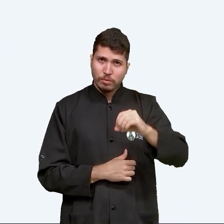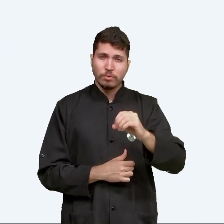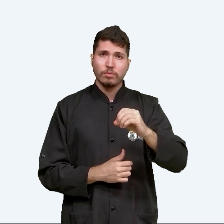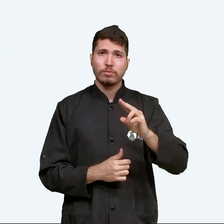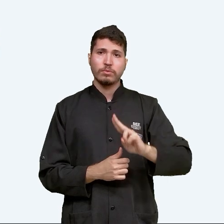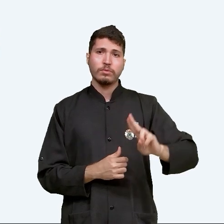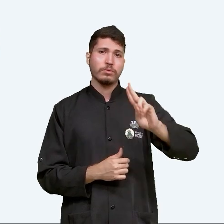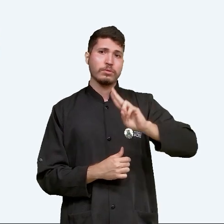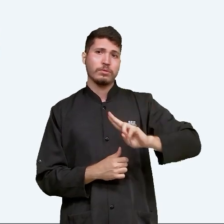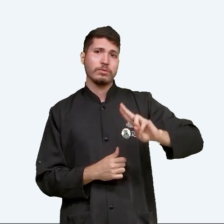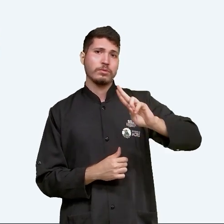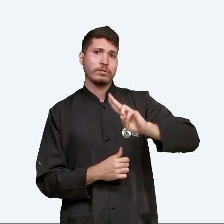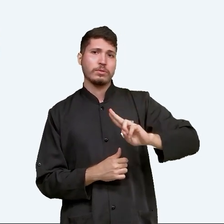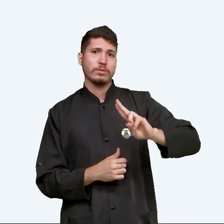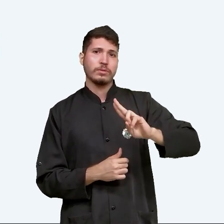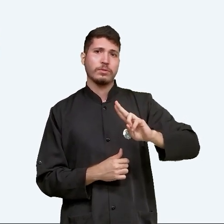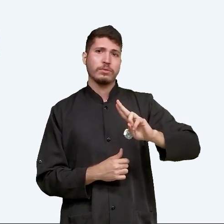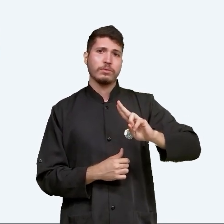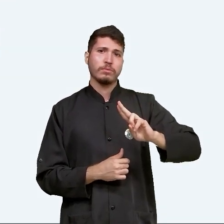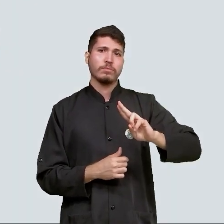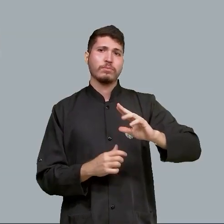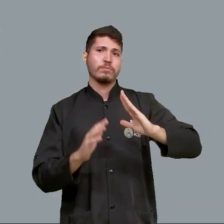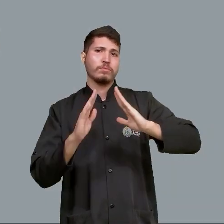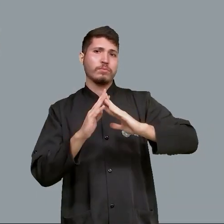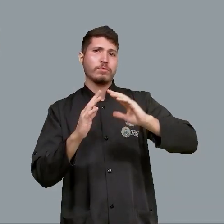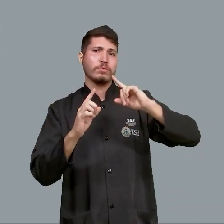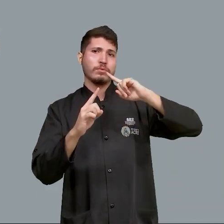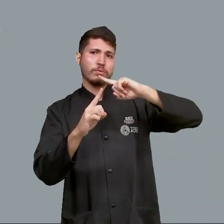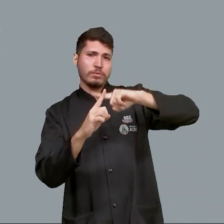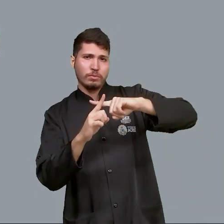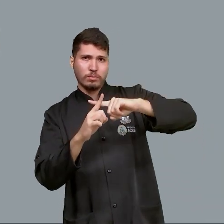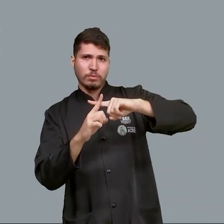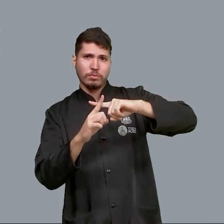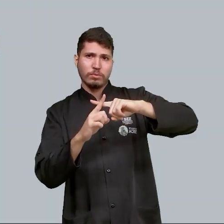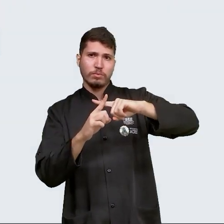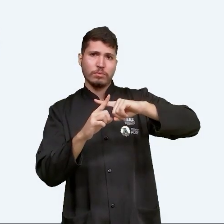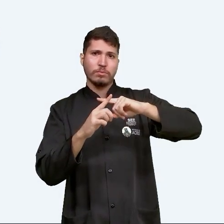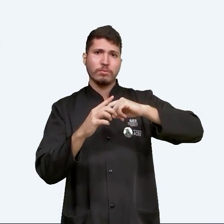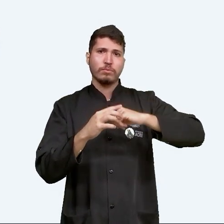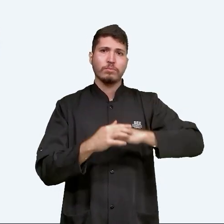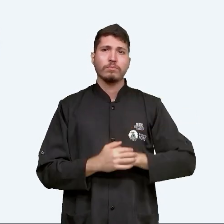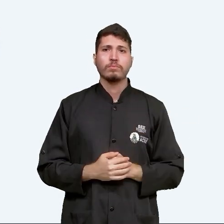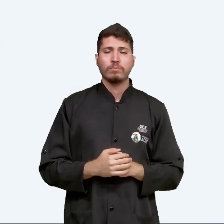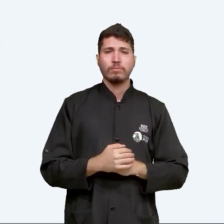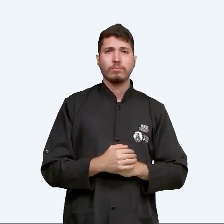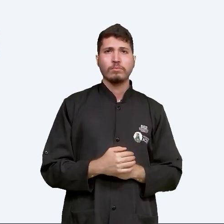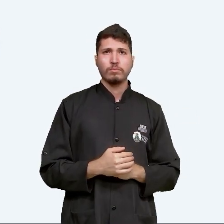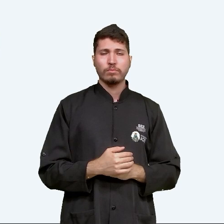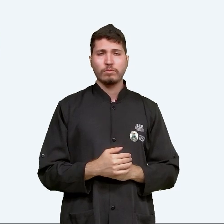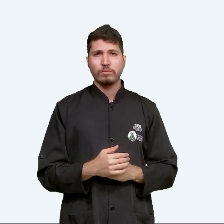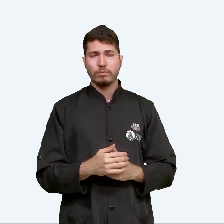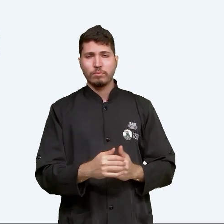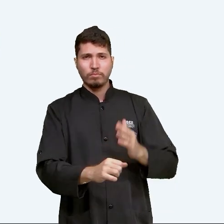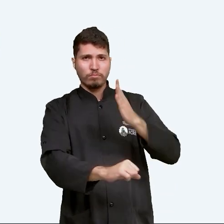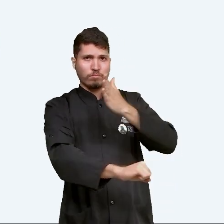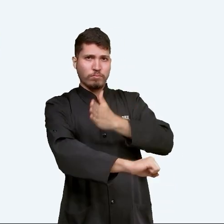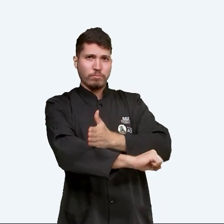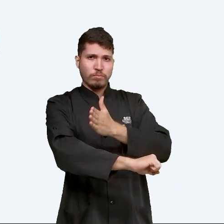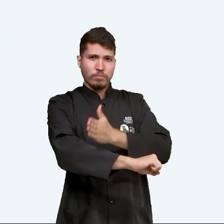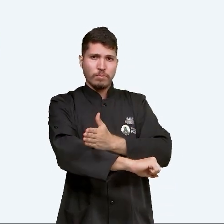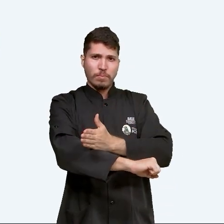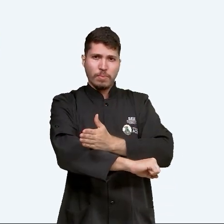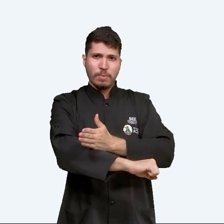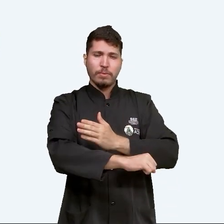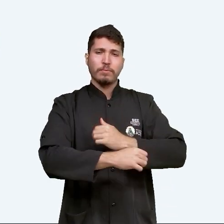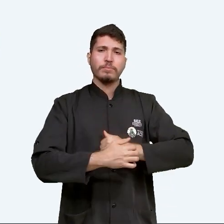1 minuto de silêncio para a resposta desse pessoal. Vamos ver se eles vão acertar, se vão